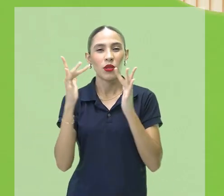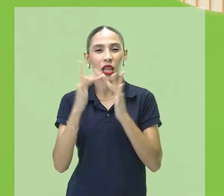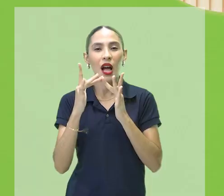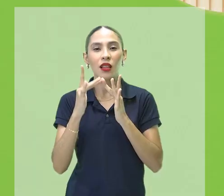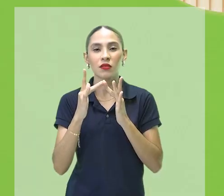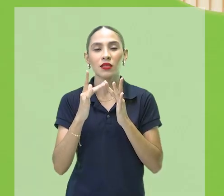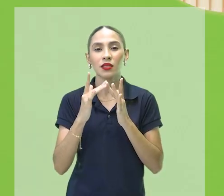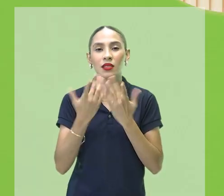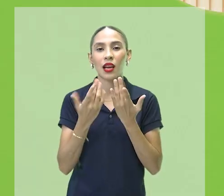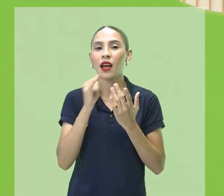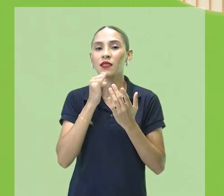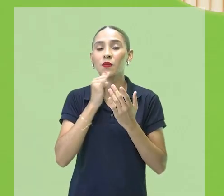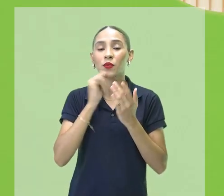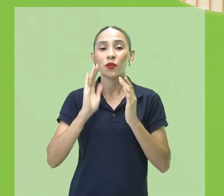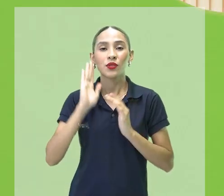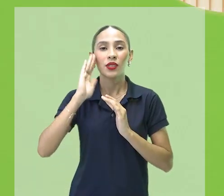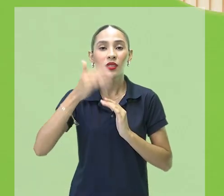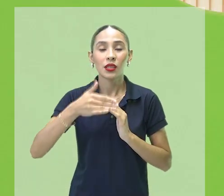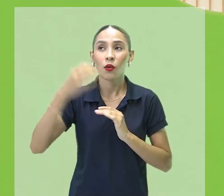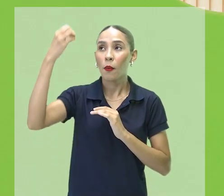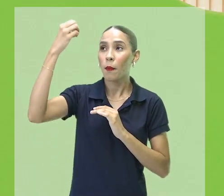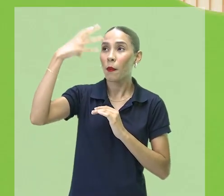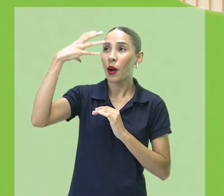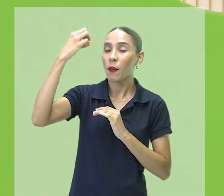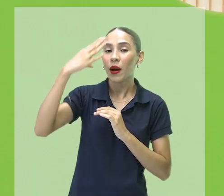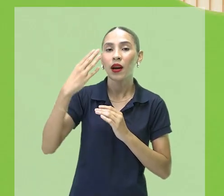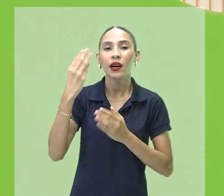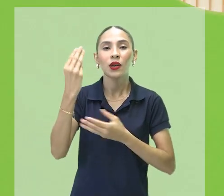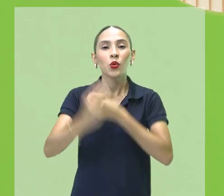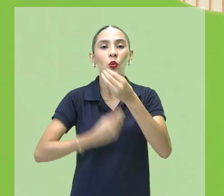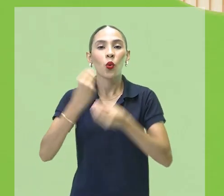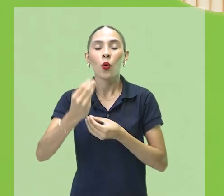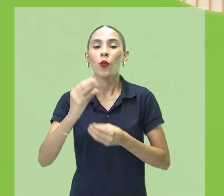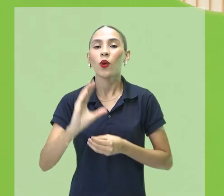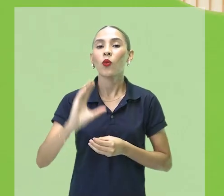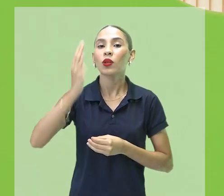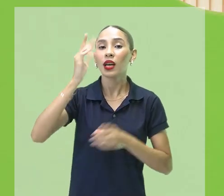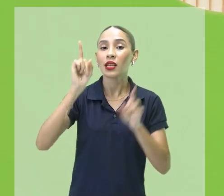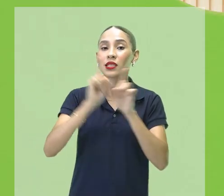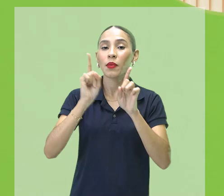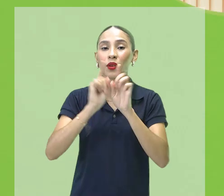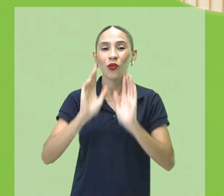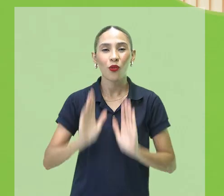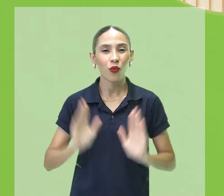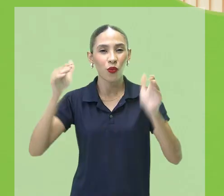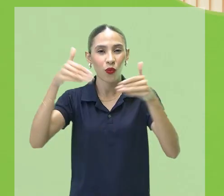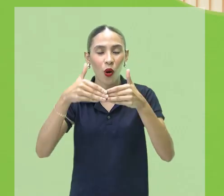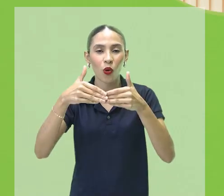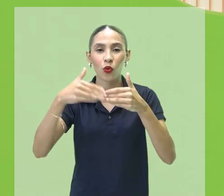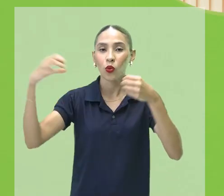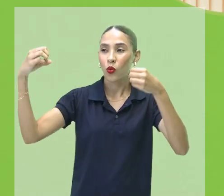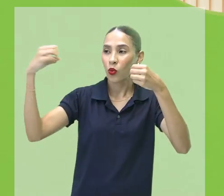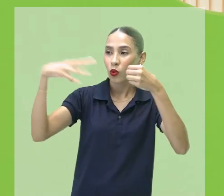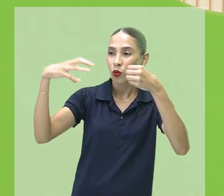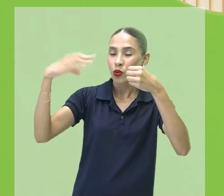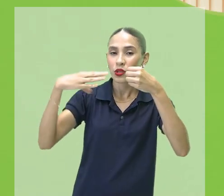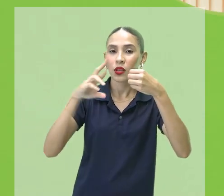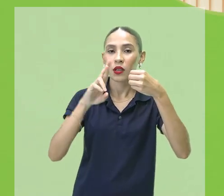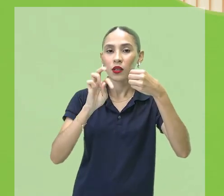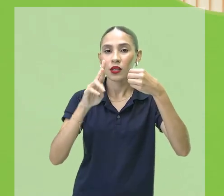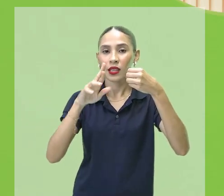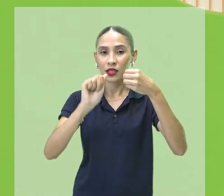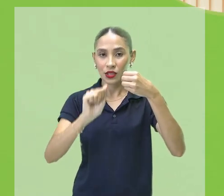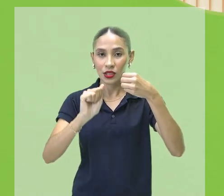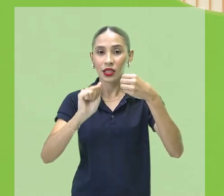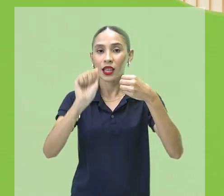objetos, que é emitida na direção do olho, e como é que acontece a focalização dessa luz na retina para a